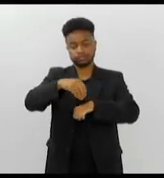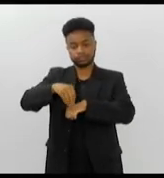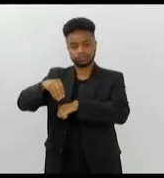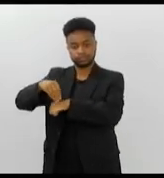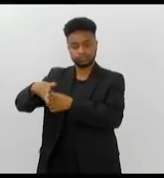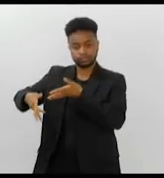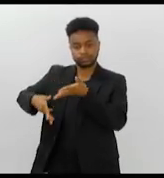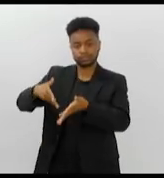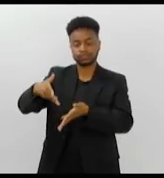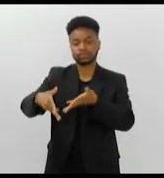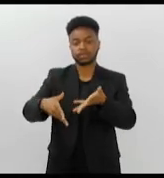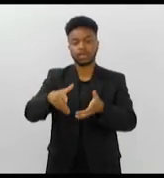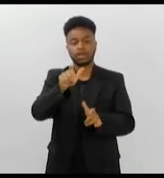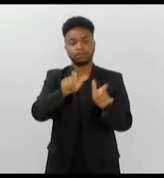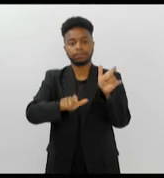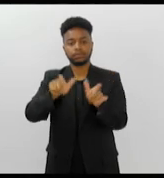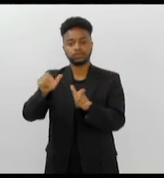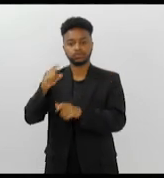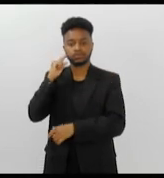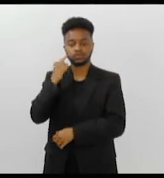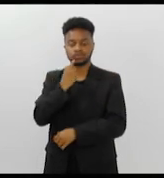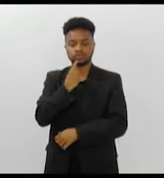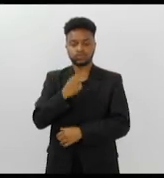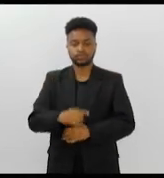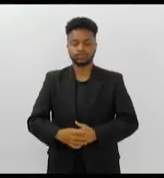nossa voz aos deficientes